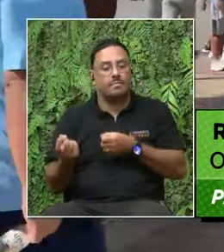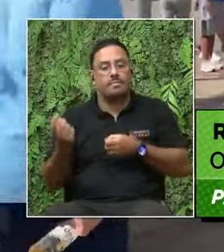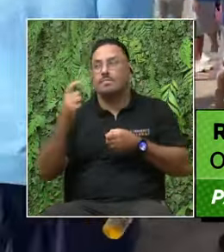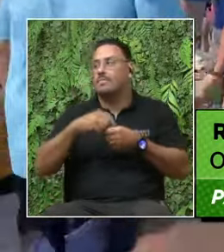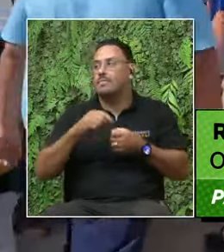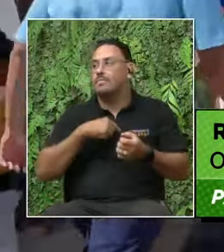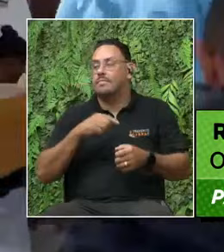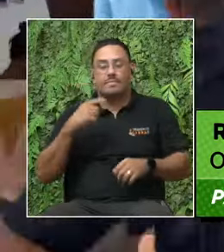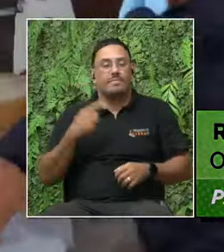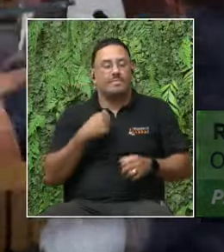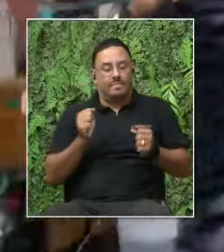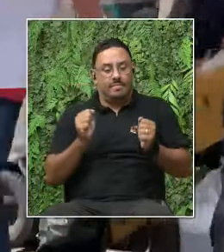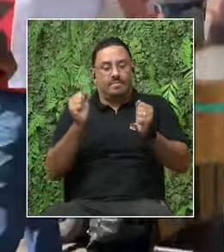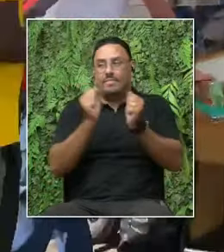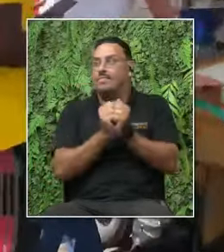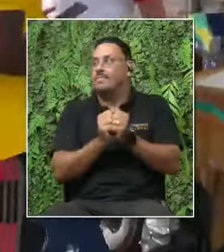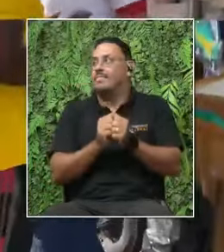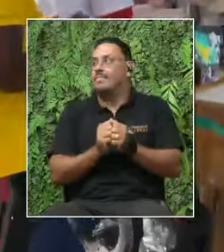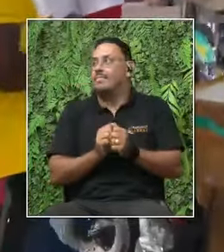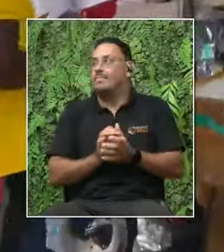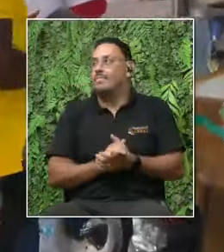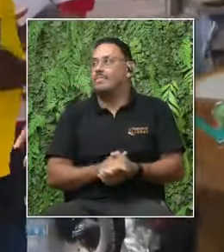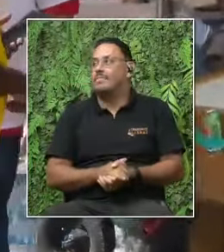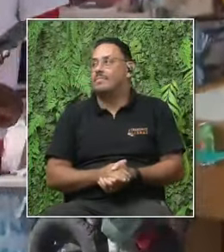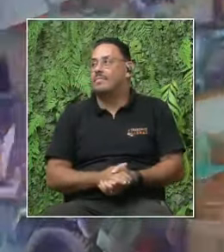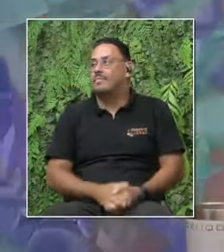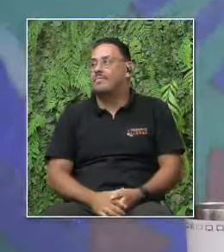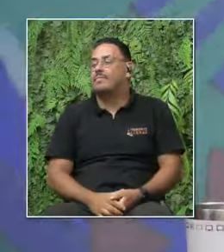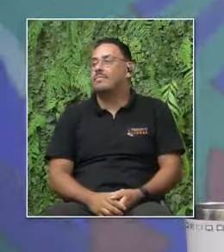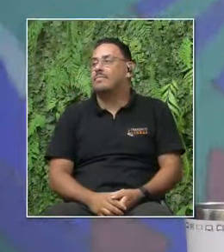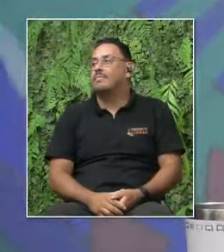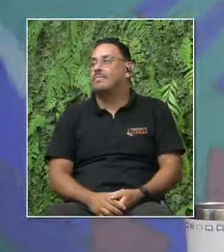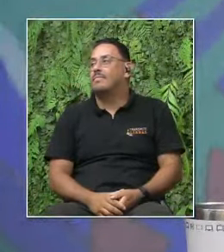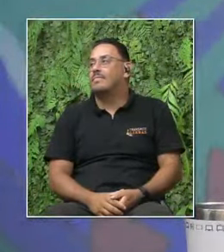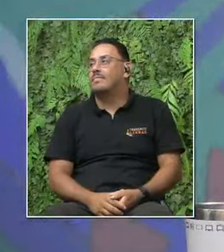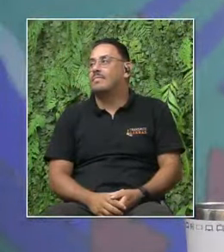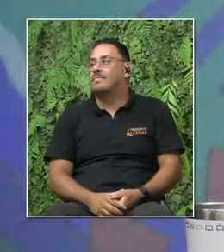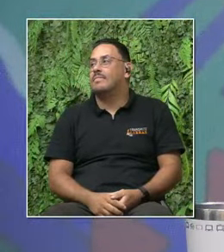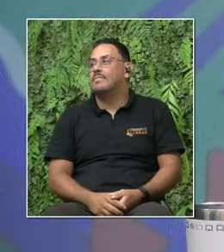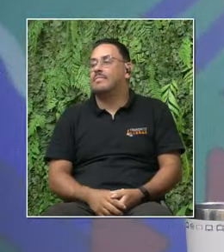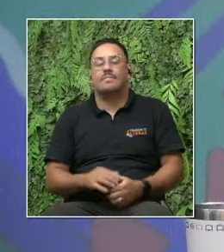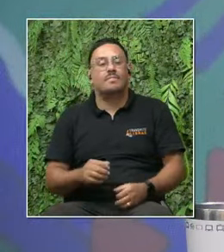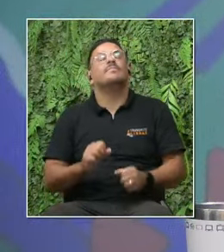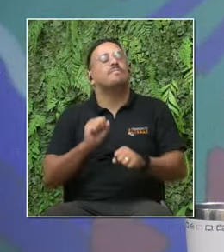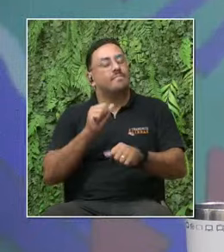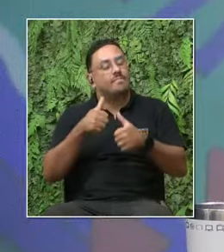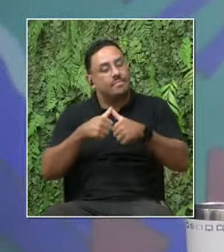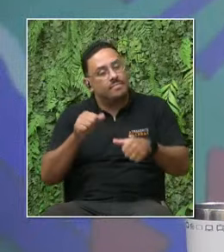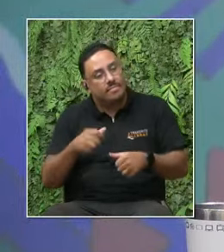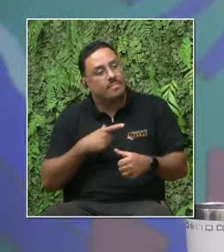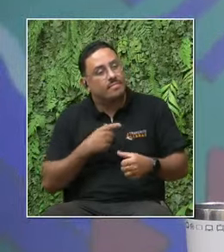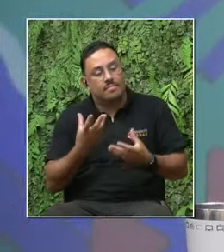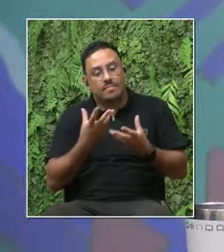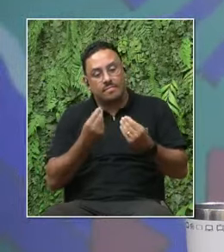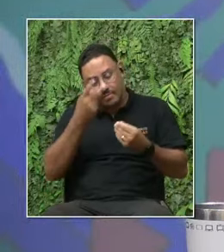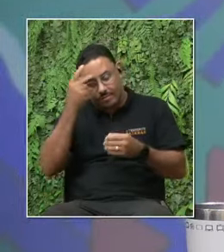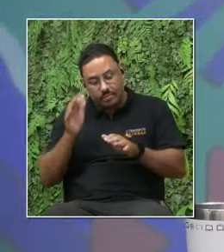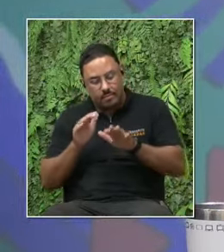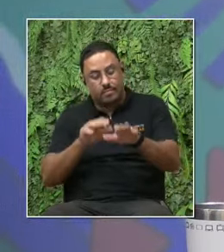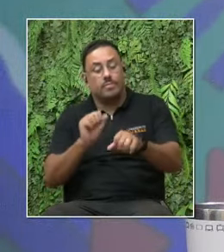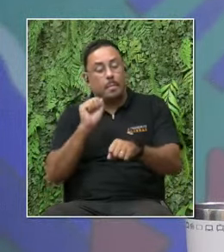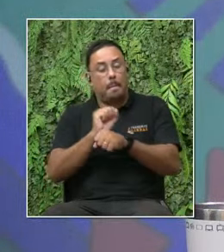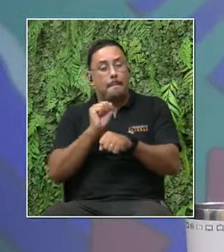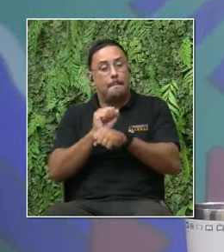eu vou pro meio da galera fica aí fica aí porque ainda tem muita gente para chegar e a gente quer ouvir então Ó nós vamos fazer um pequeno